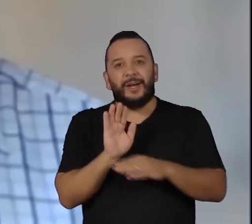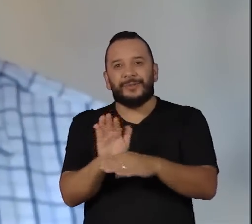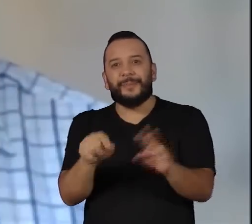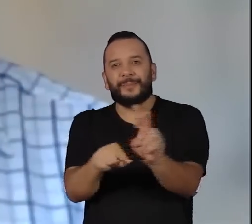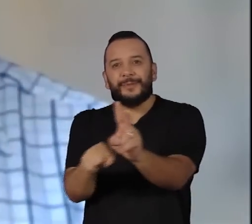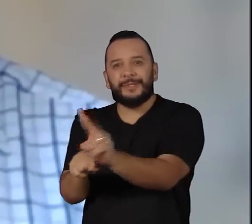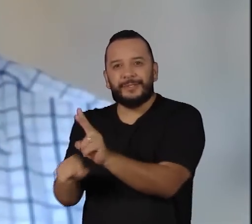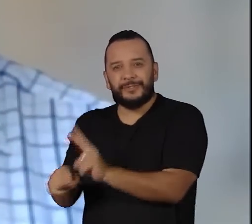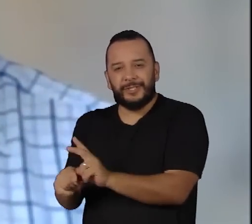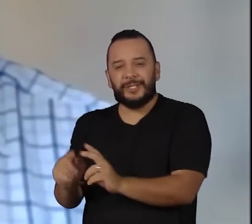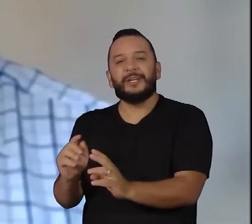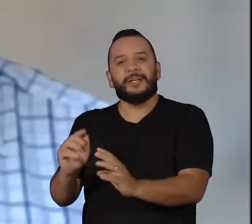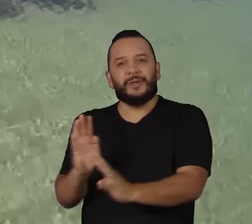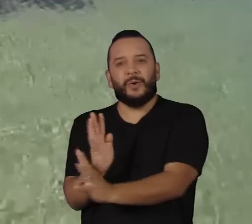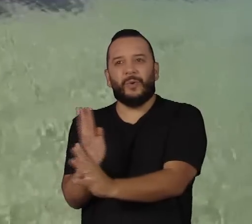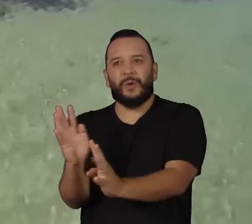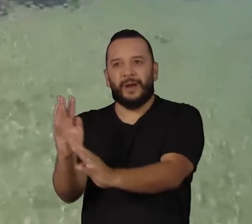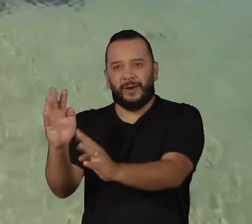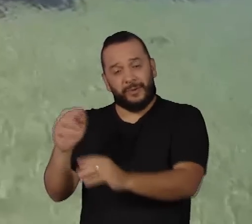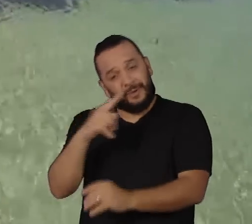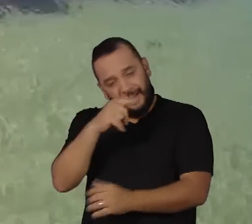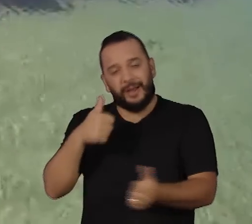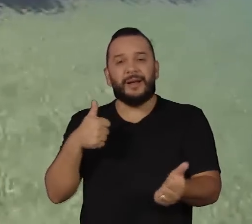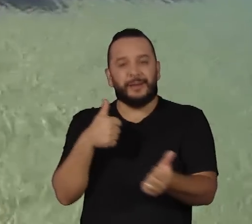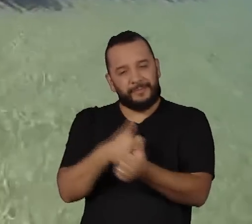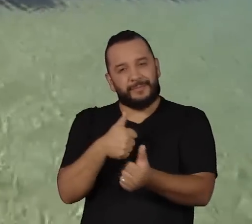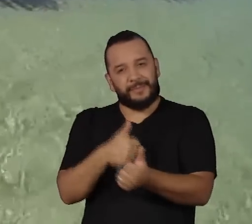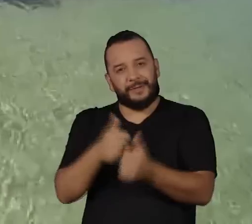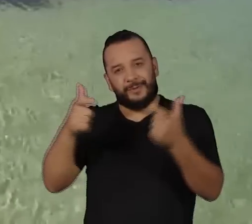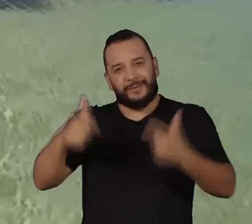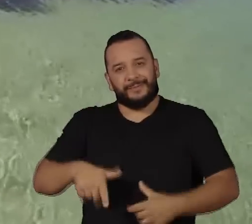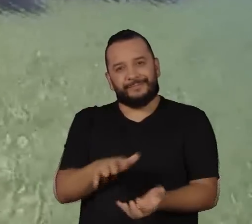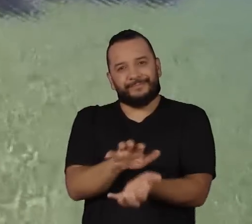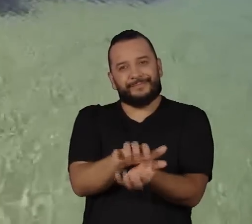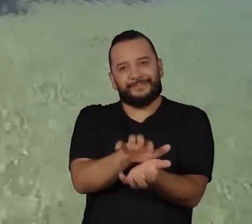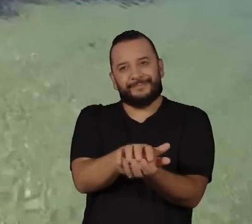nessa região da costa de Pernambuco.